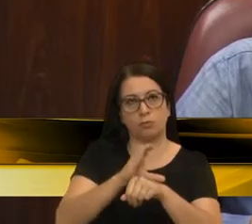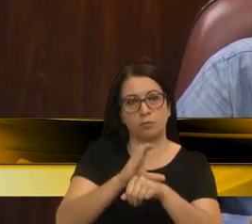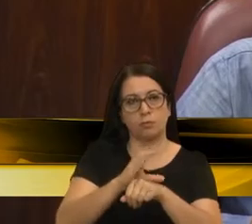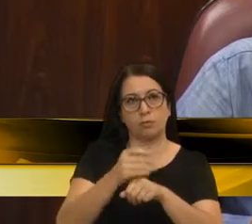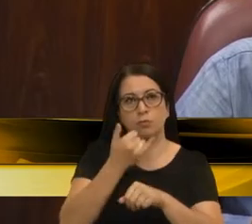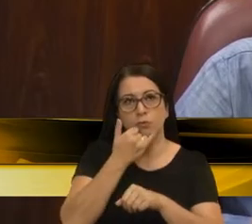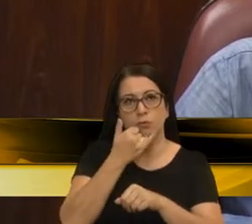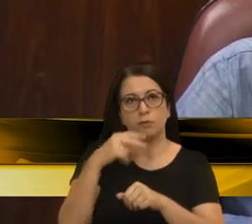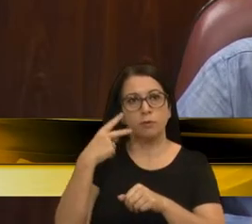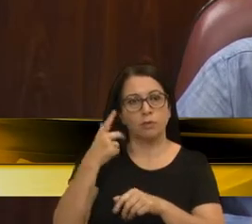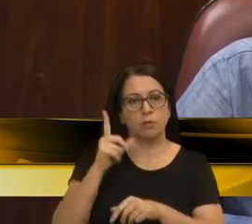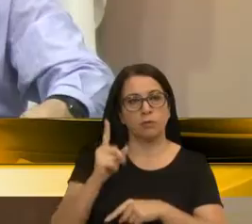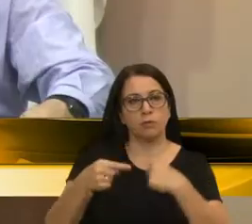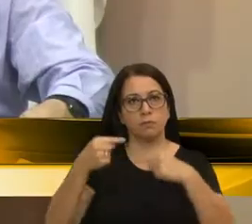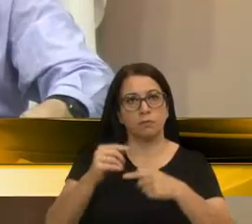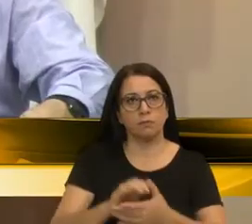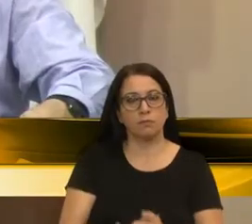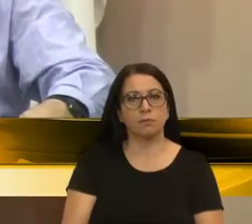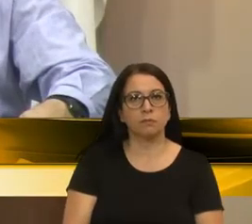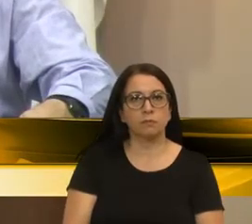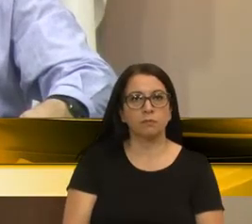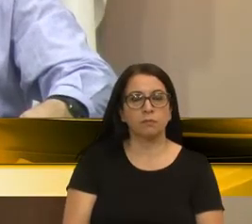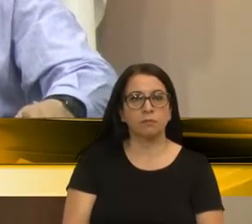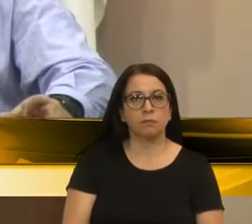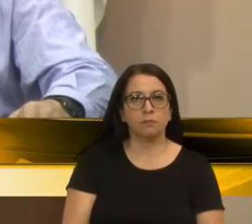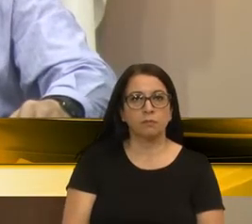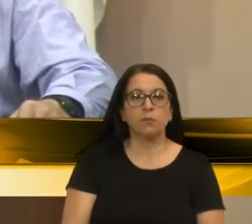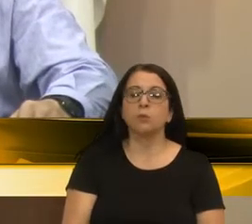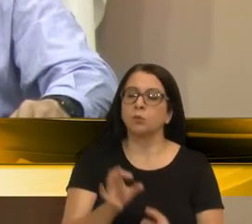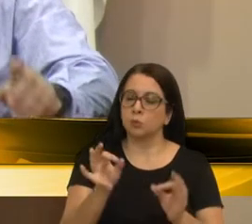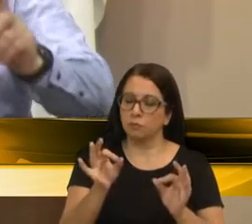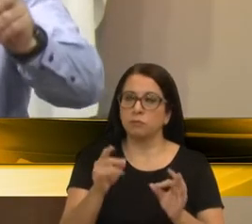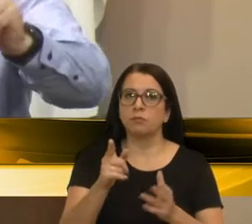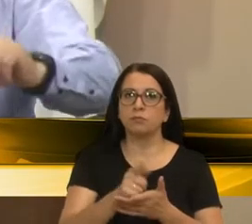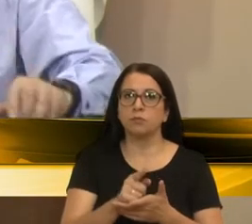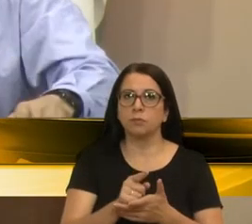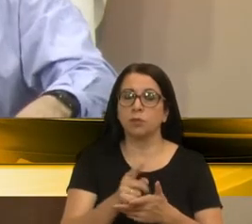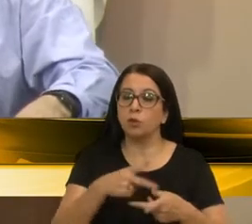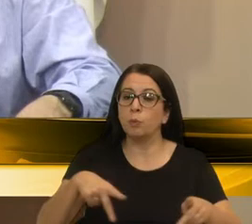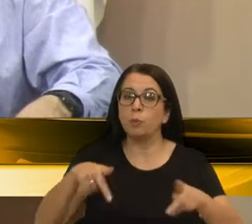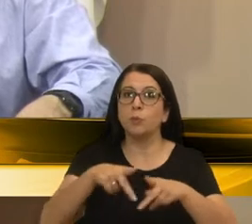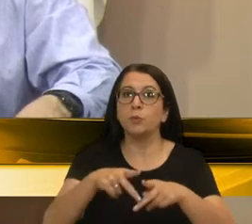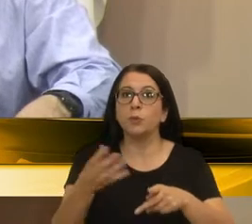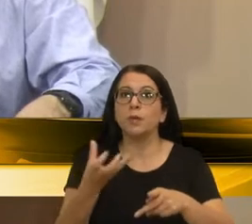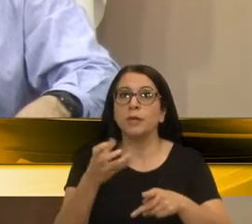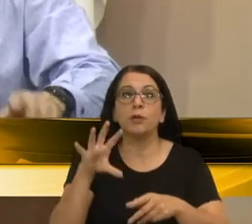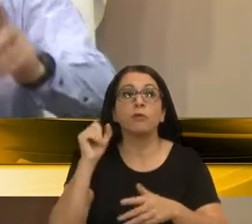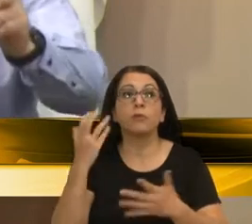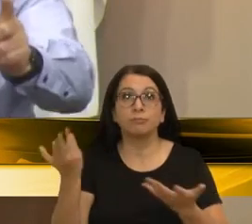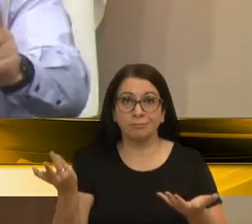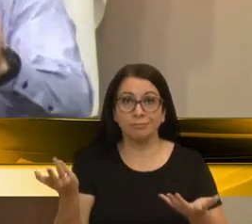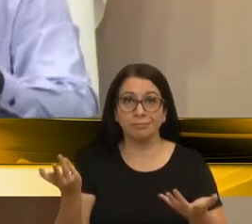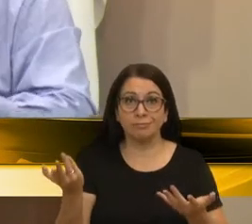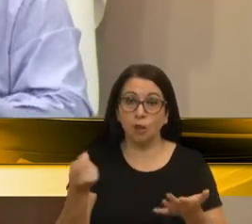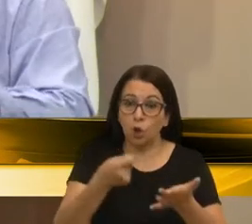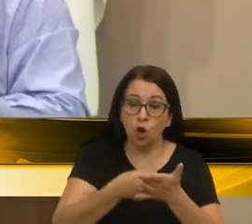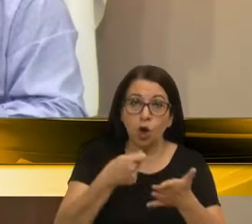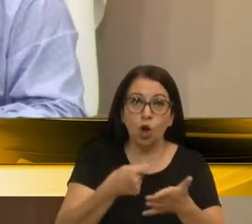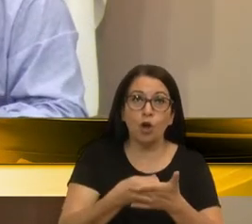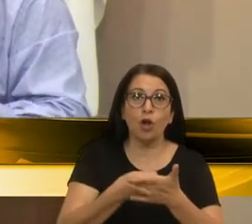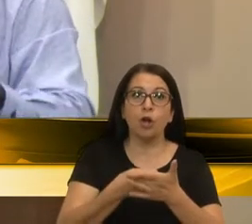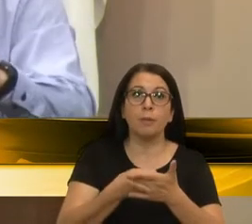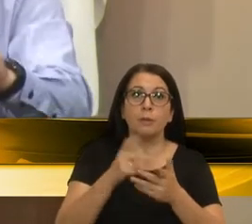seguir no debate. Obrigado. E assim, concordo plenamente. O que o povo brasileiro quer ouvir? Que cobre os